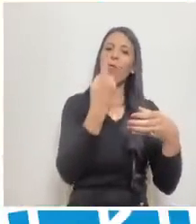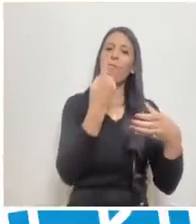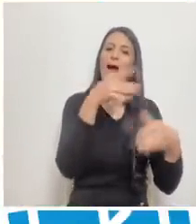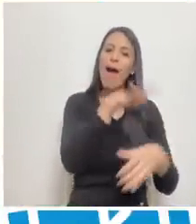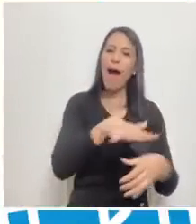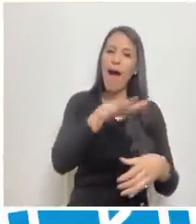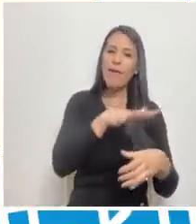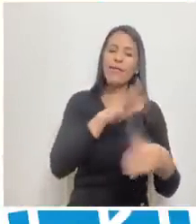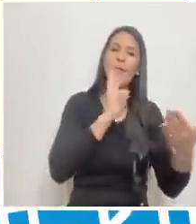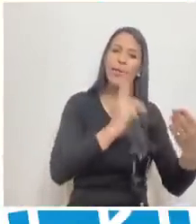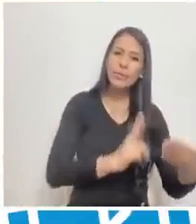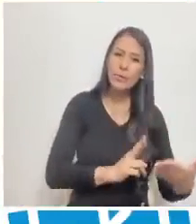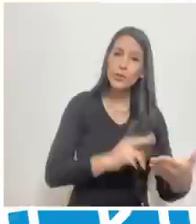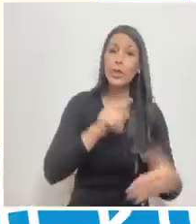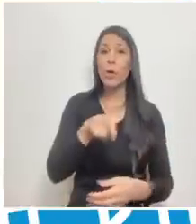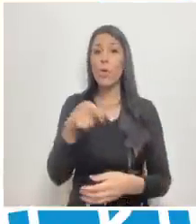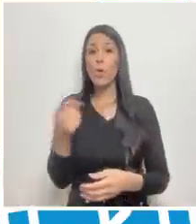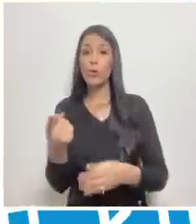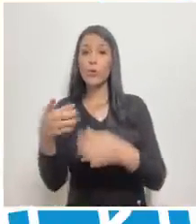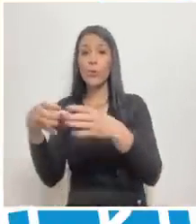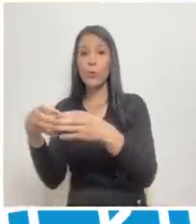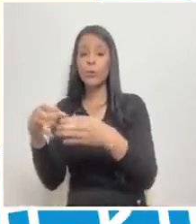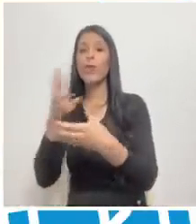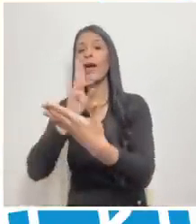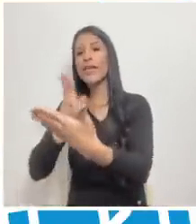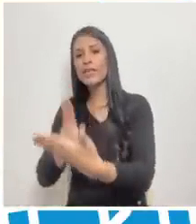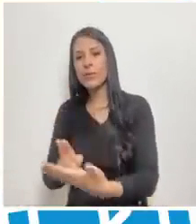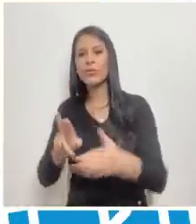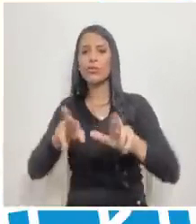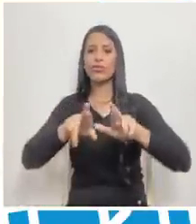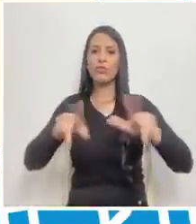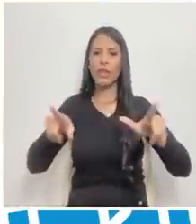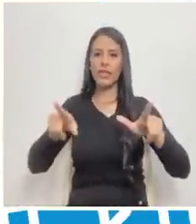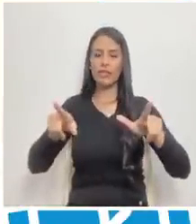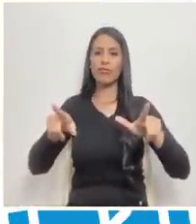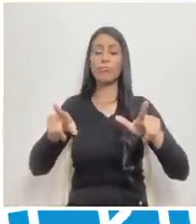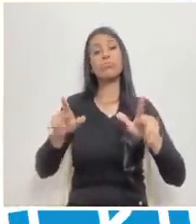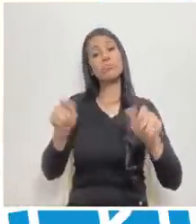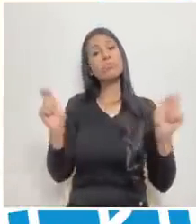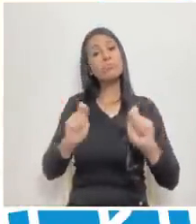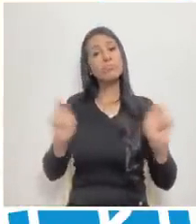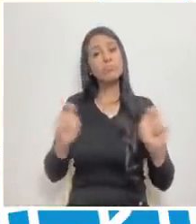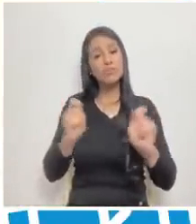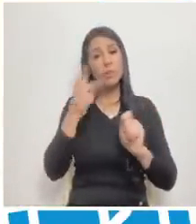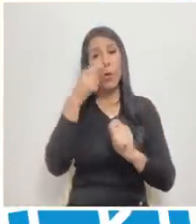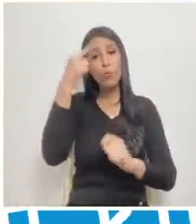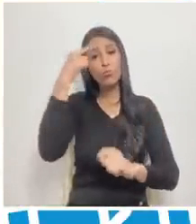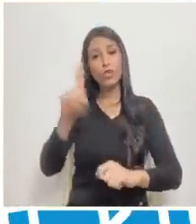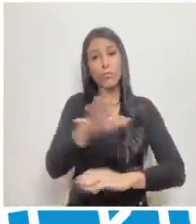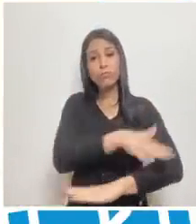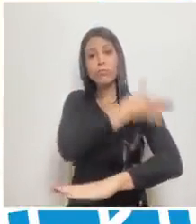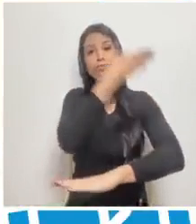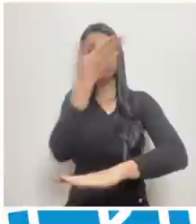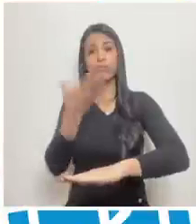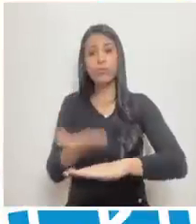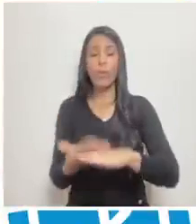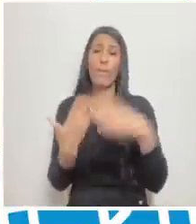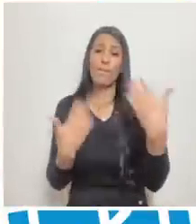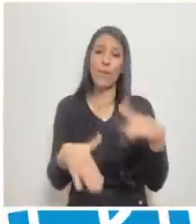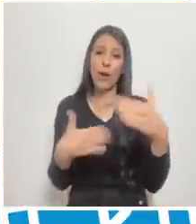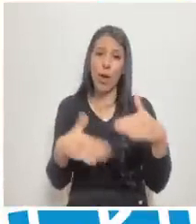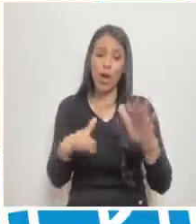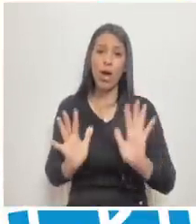absolutamente razoável dentro de um esquema de um dia de prova. Então, isso é razoável.